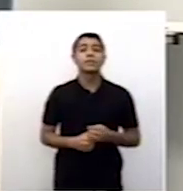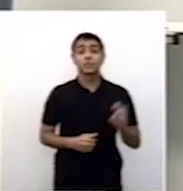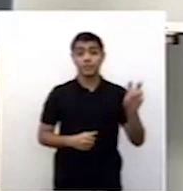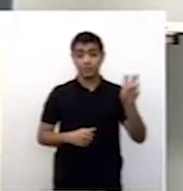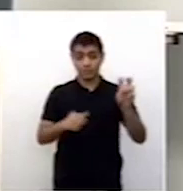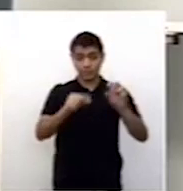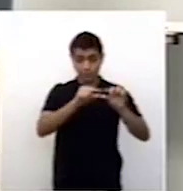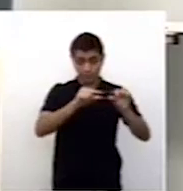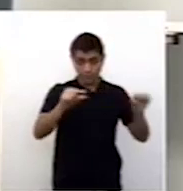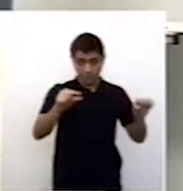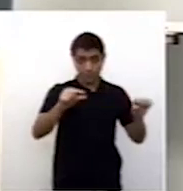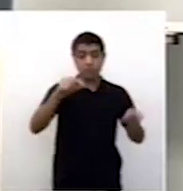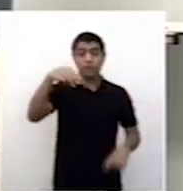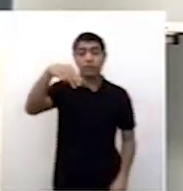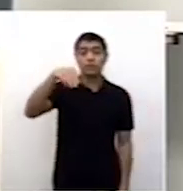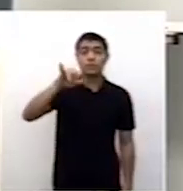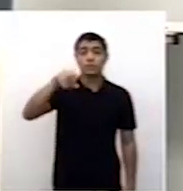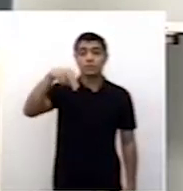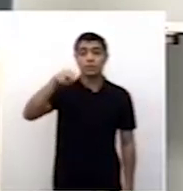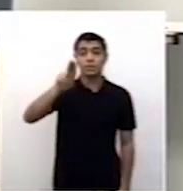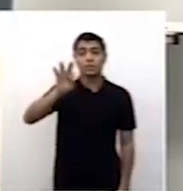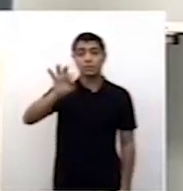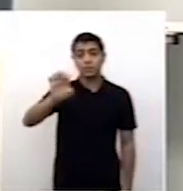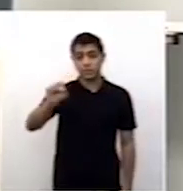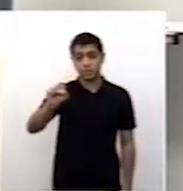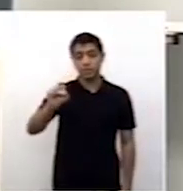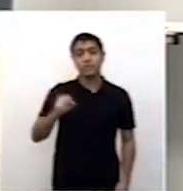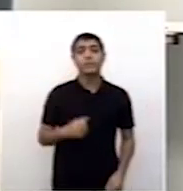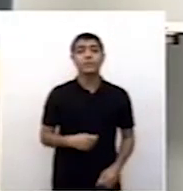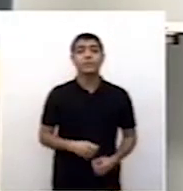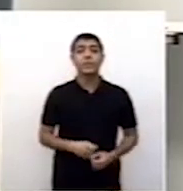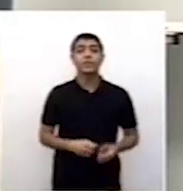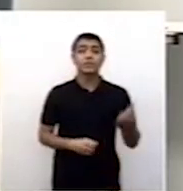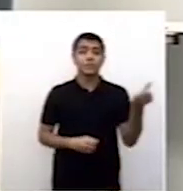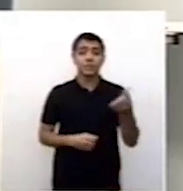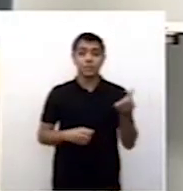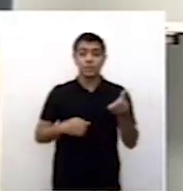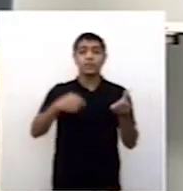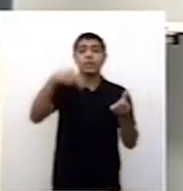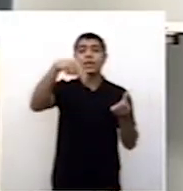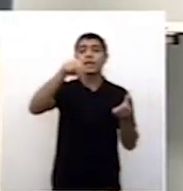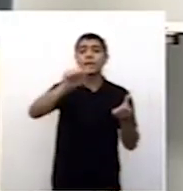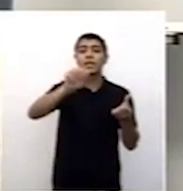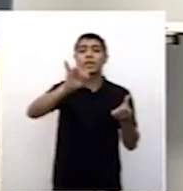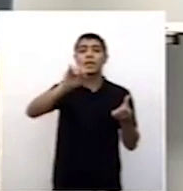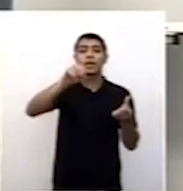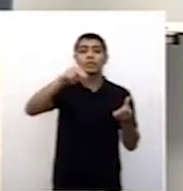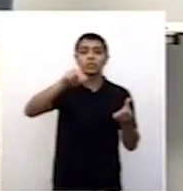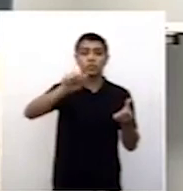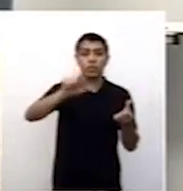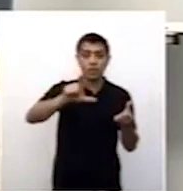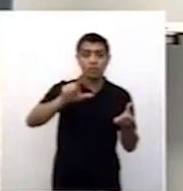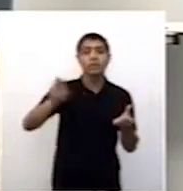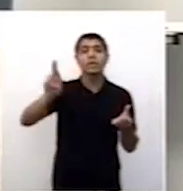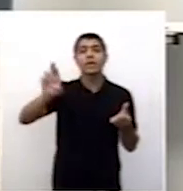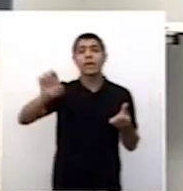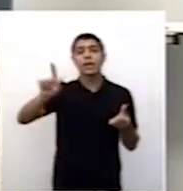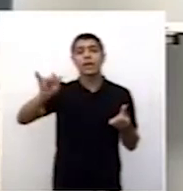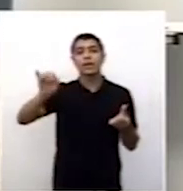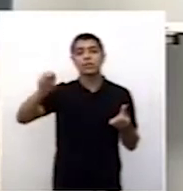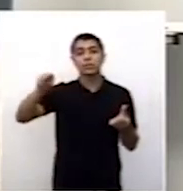5, minutes to years. 6, national, regional e global. 9, health